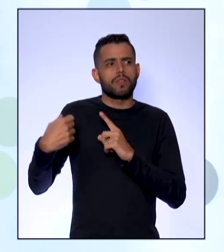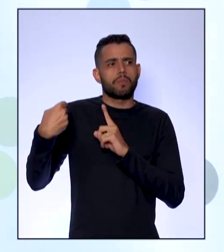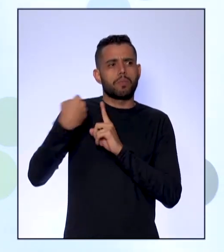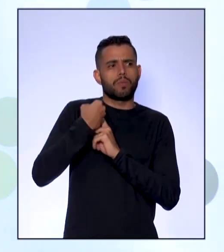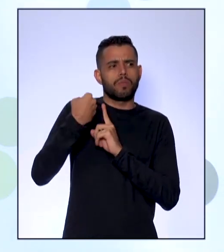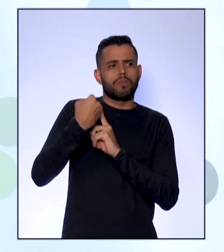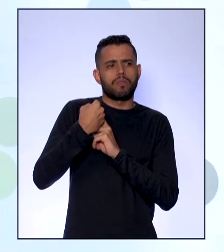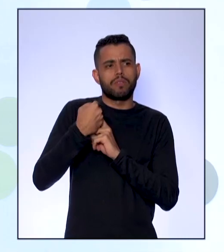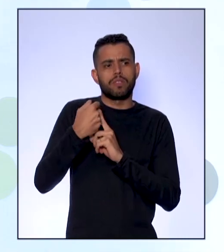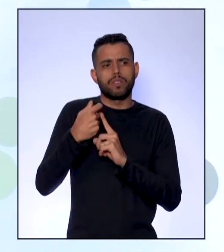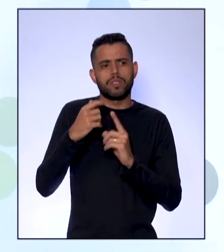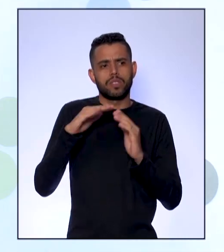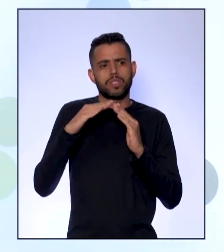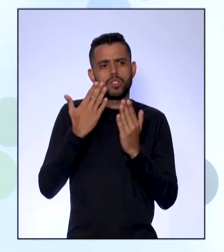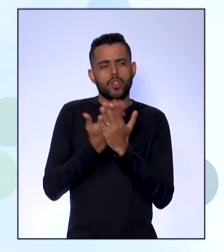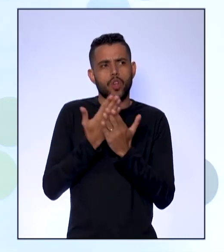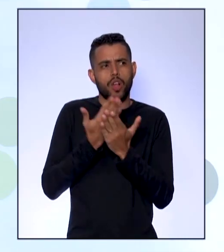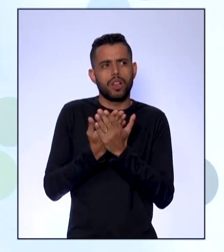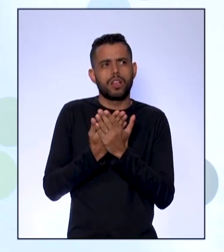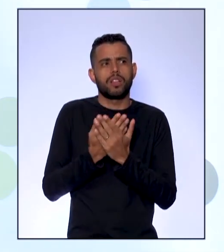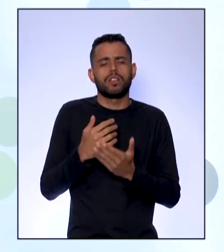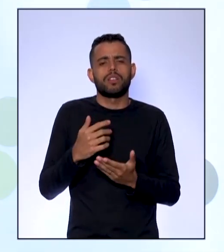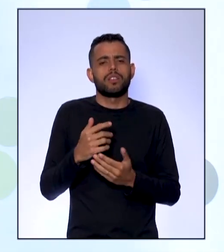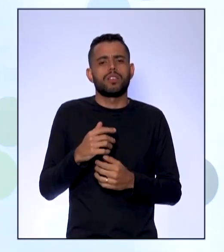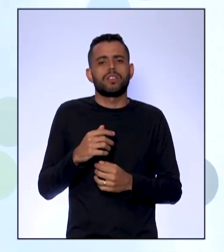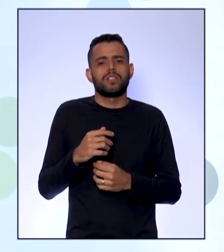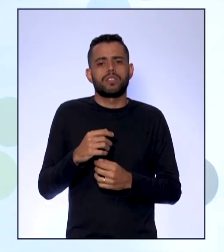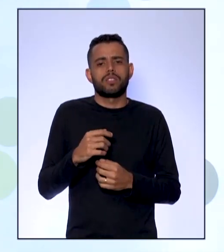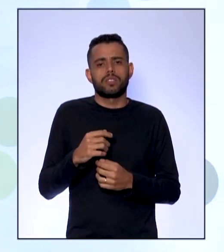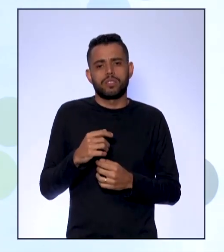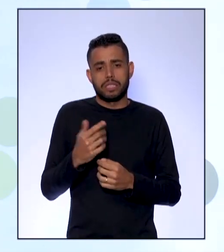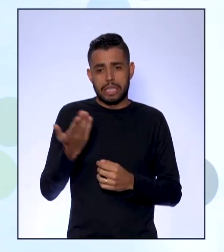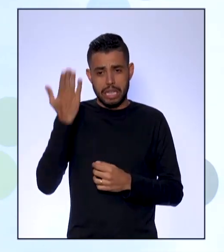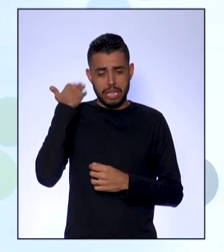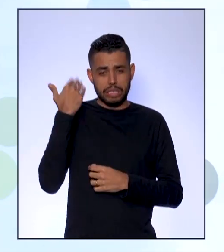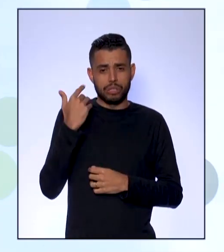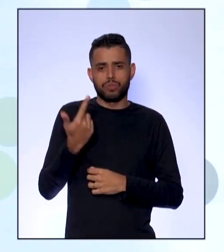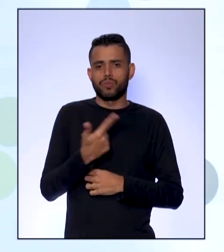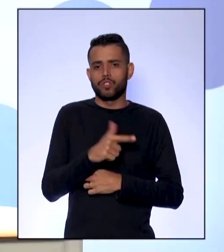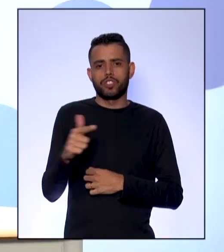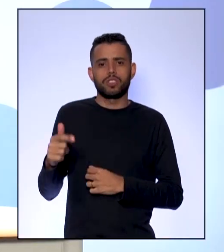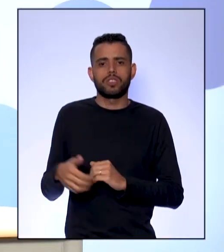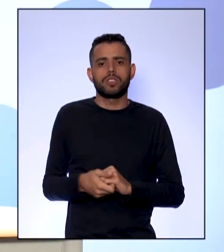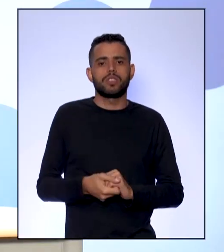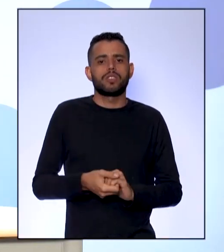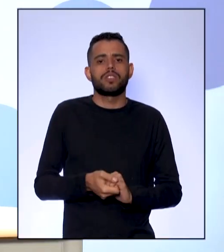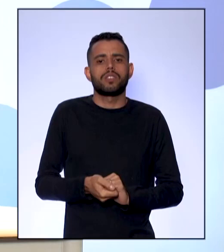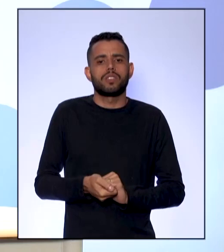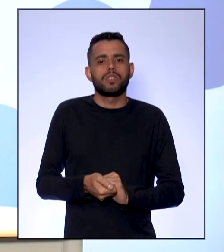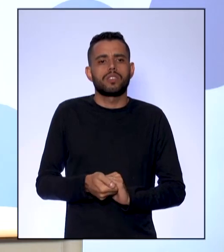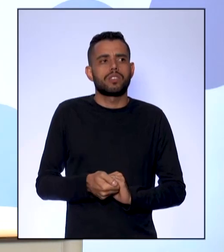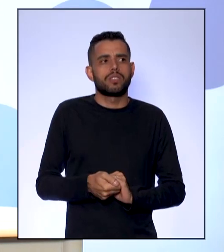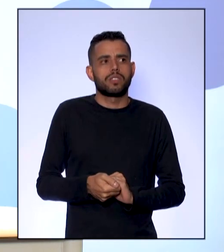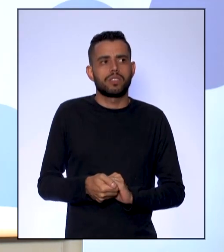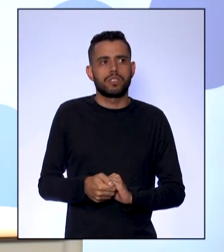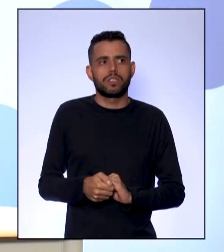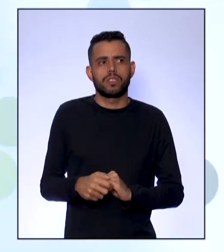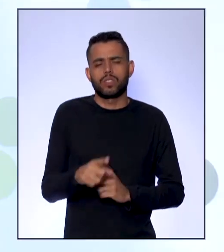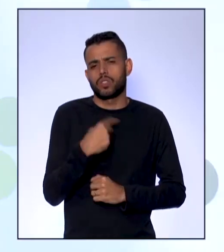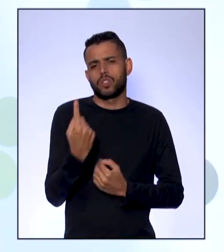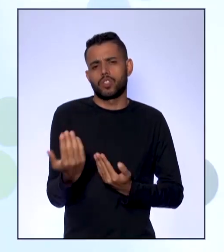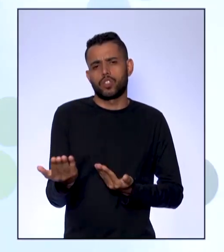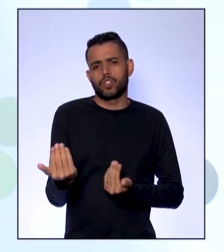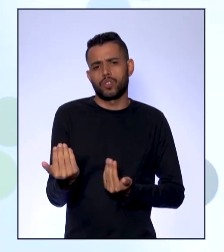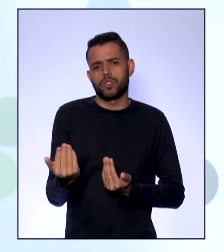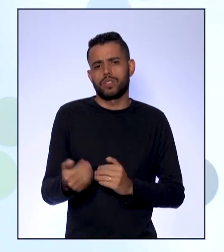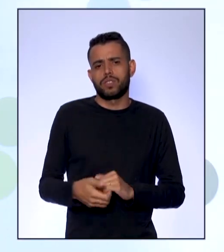internet, porque a gente, né, sou uma pessoa muito nova. Então, assim, a gente não tinha esse acesso à internet, eu sou mais, né? Eu sou mais. Somos, assim, eu sou mais nova. Jovenzinhas,